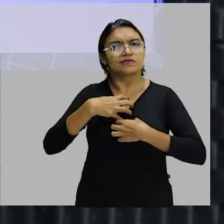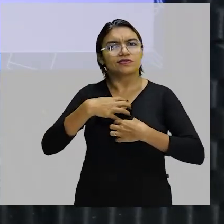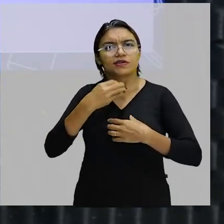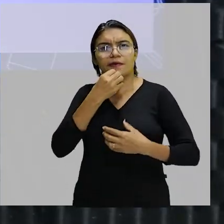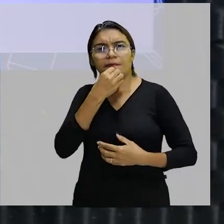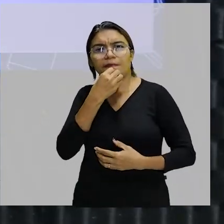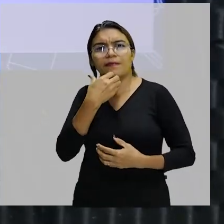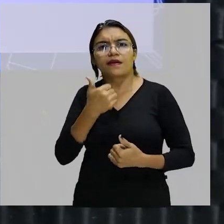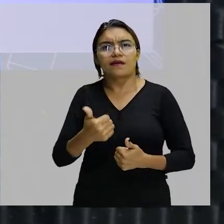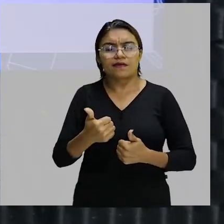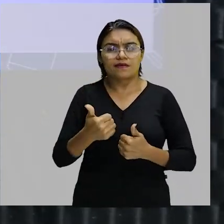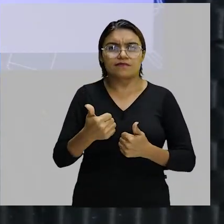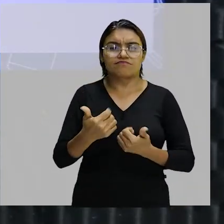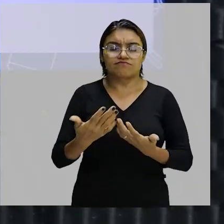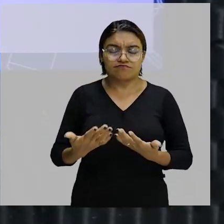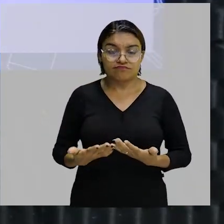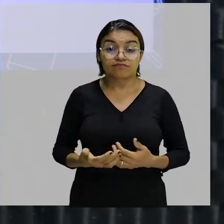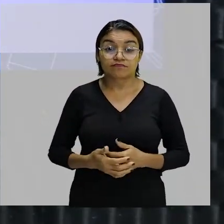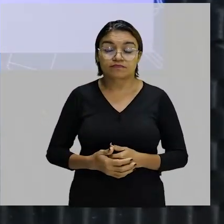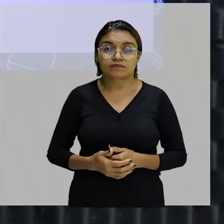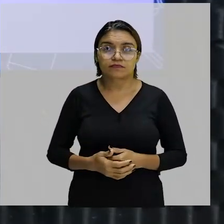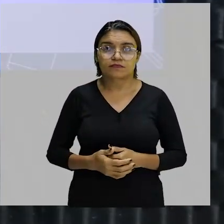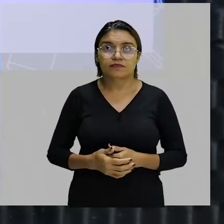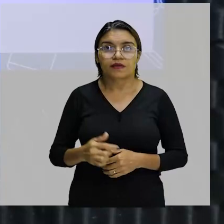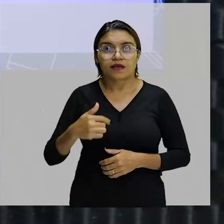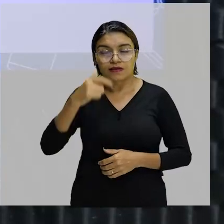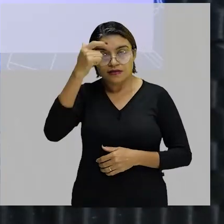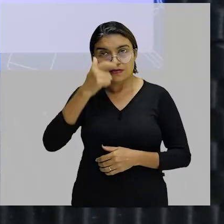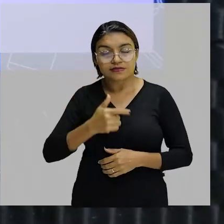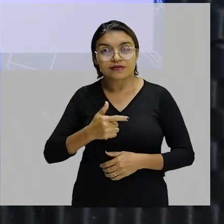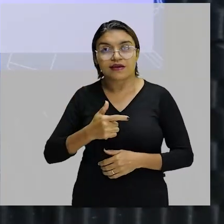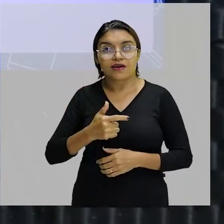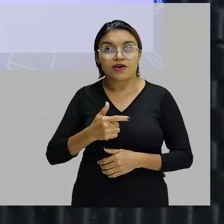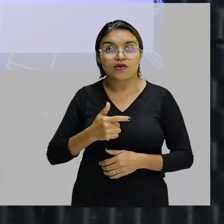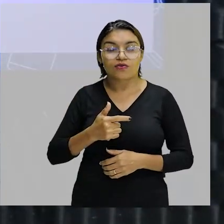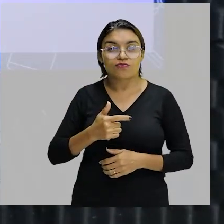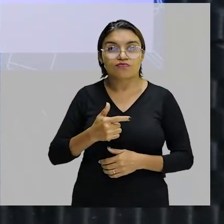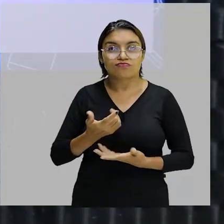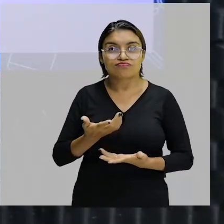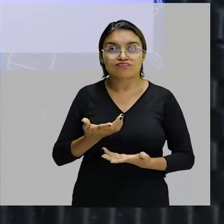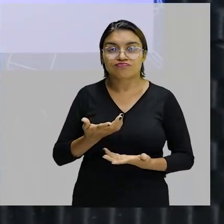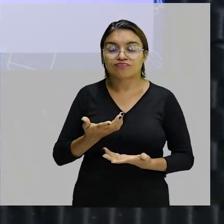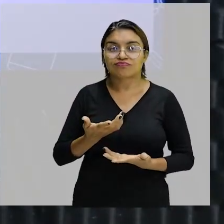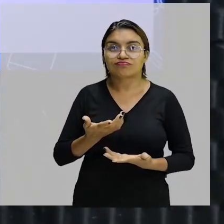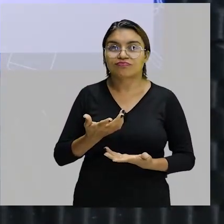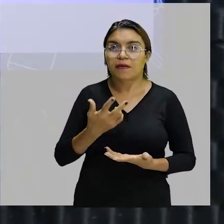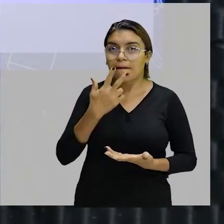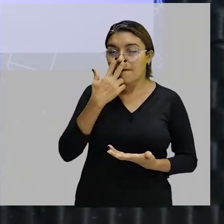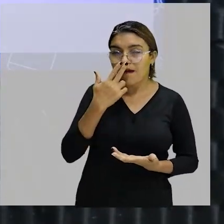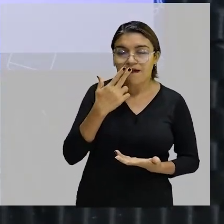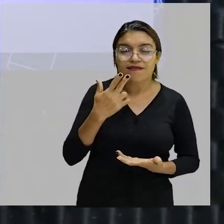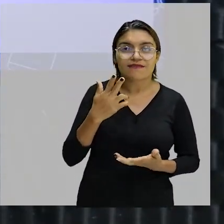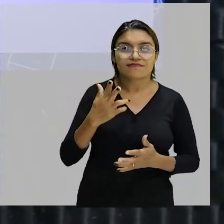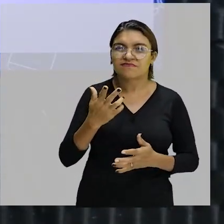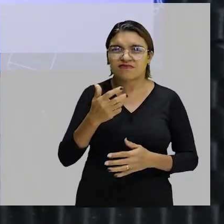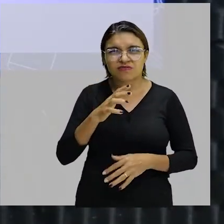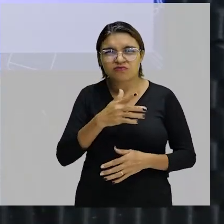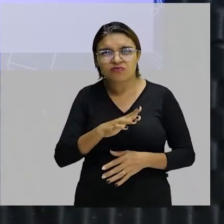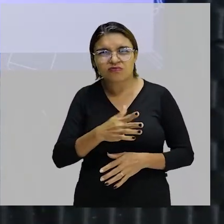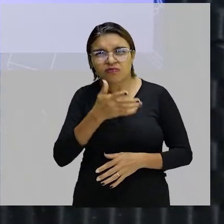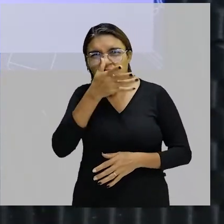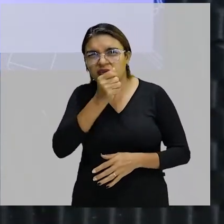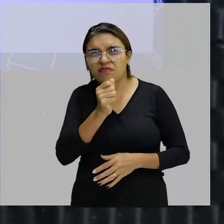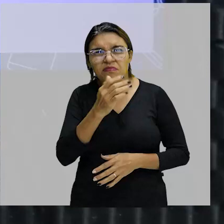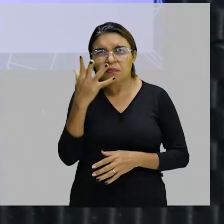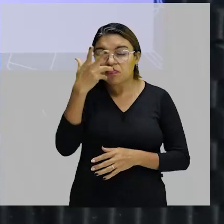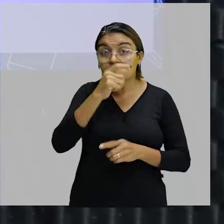mais leve. Eu posso até não ser bonito, mas eu me sinto bonito quando eu termino de fazer uma atividade física. Acontece. É isso que